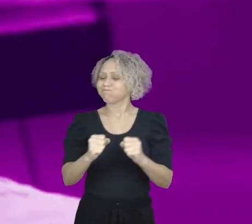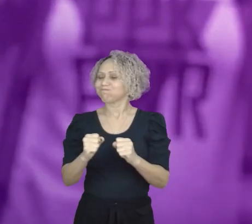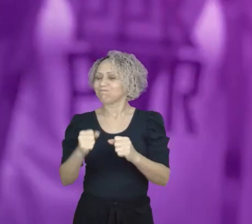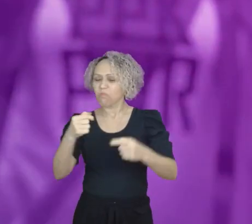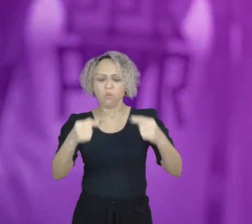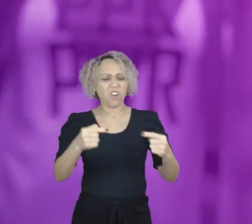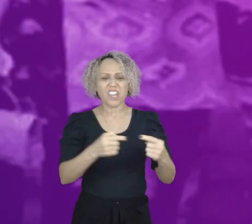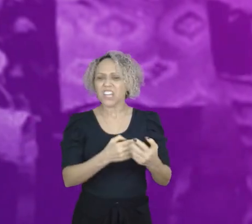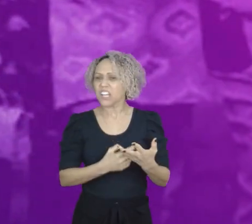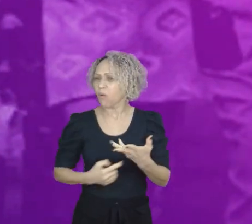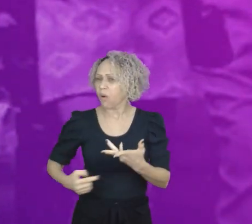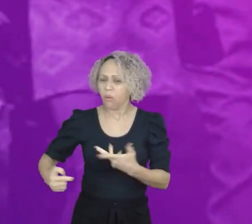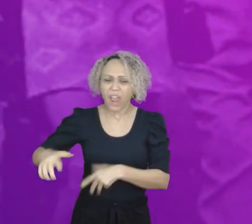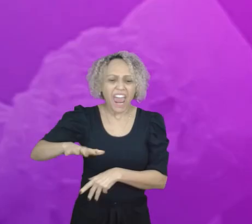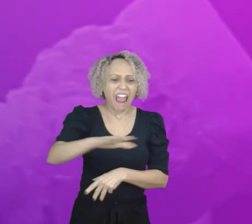poder.